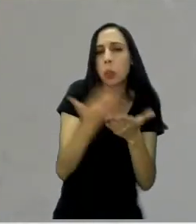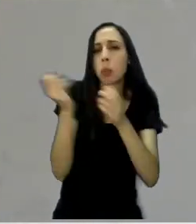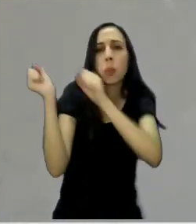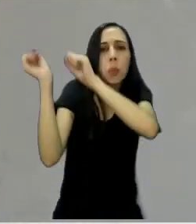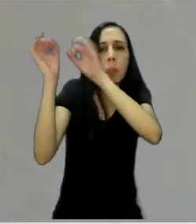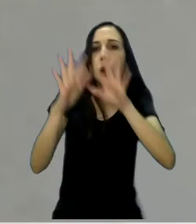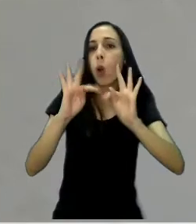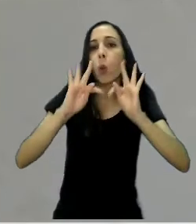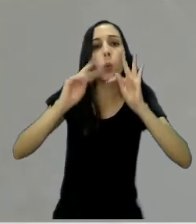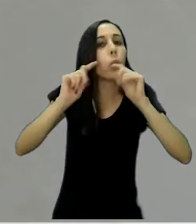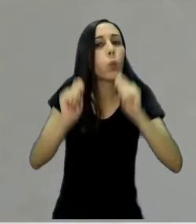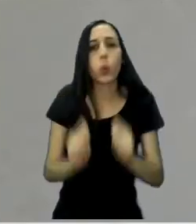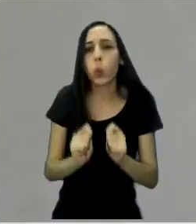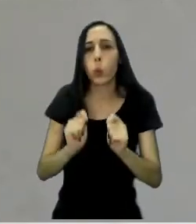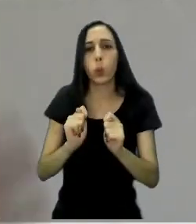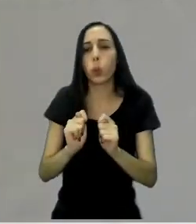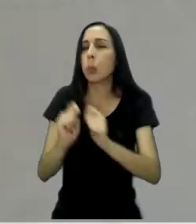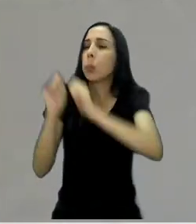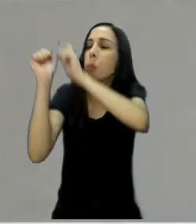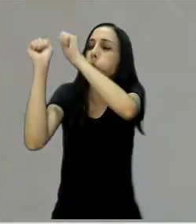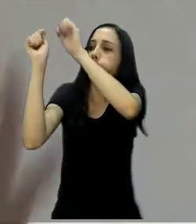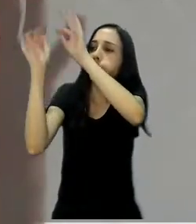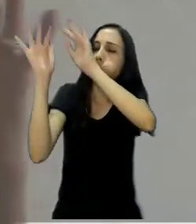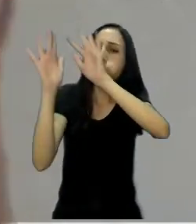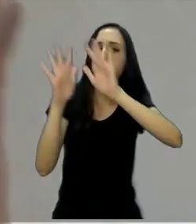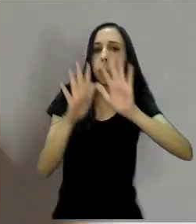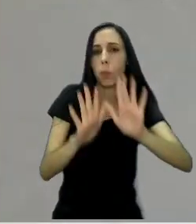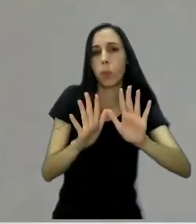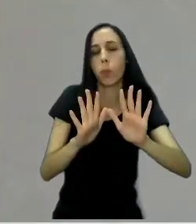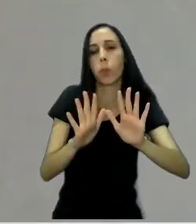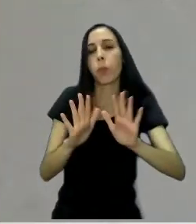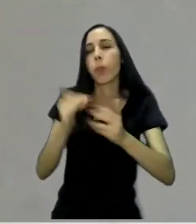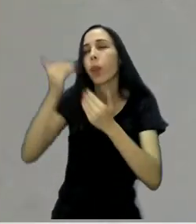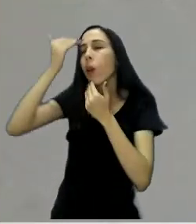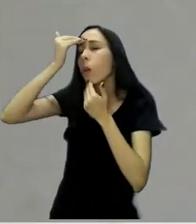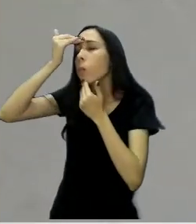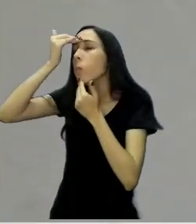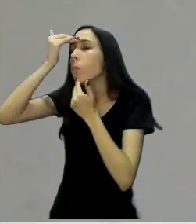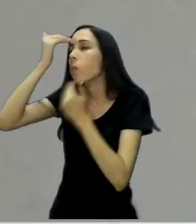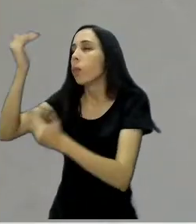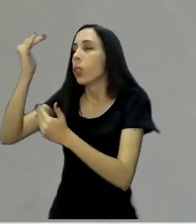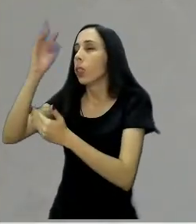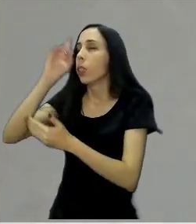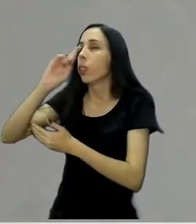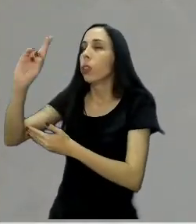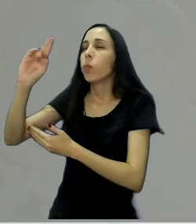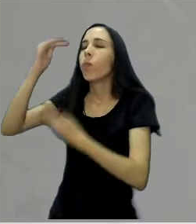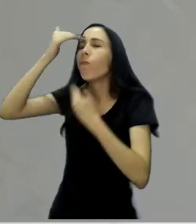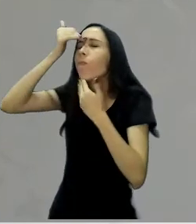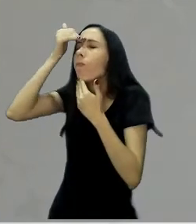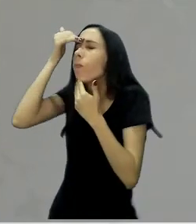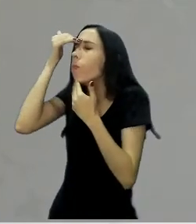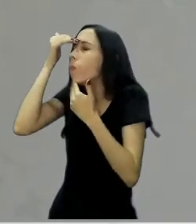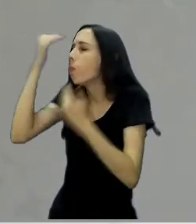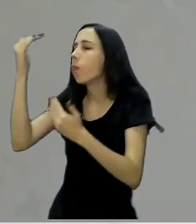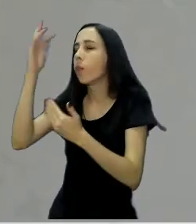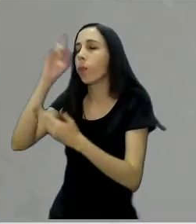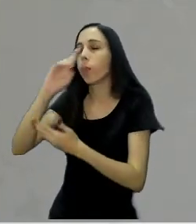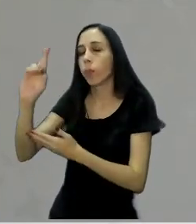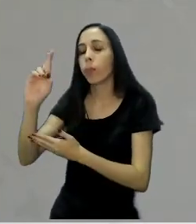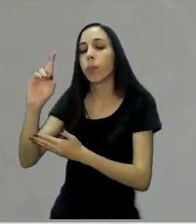missão, nossos estudos, nossas posses, sobre tudo que nos constitui. Obrigada,